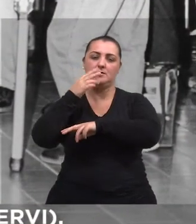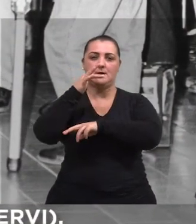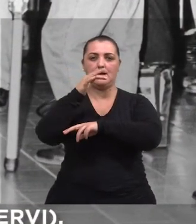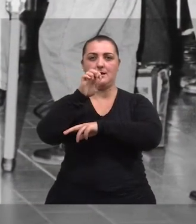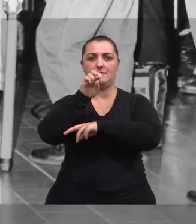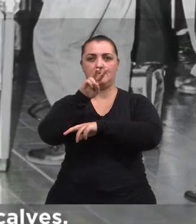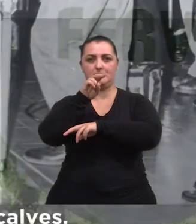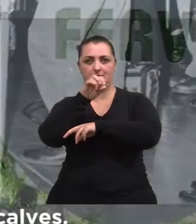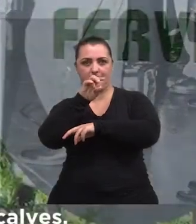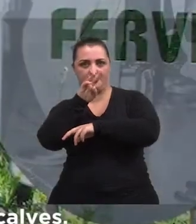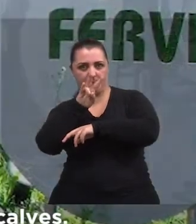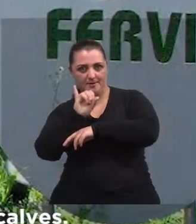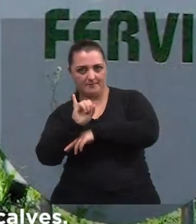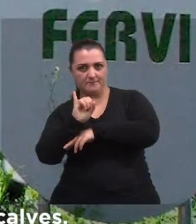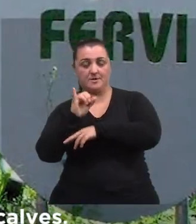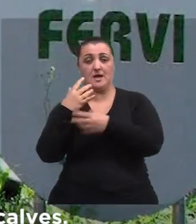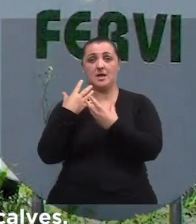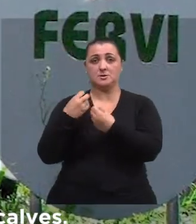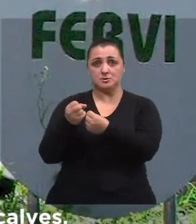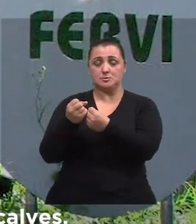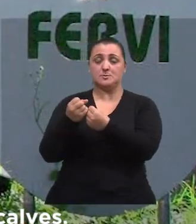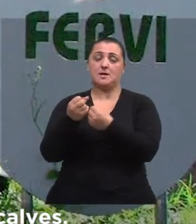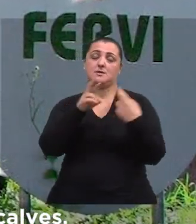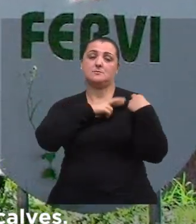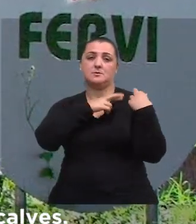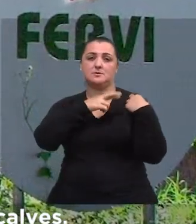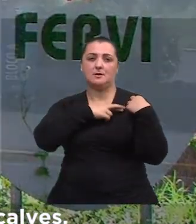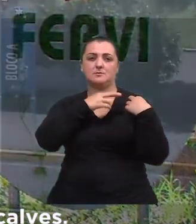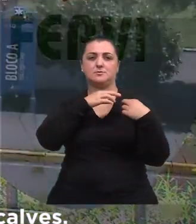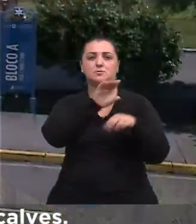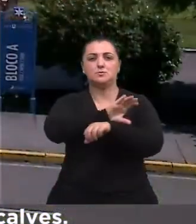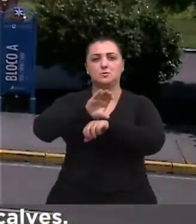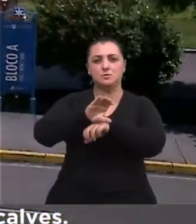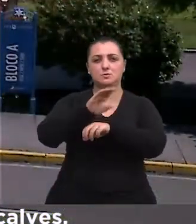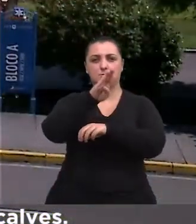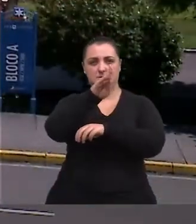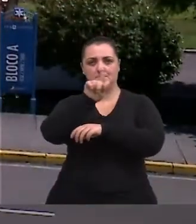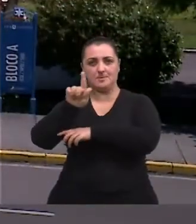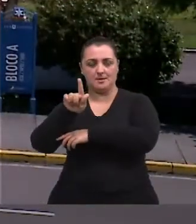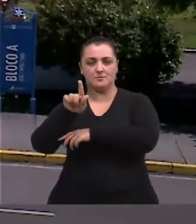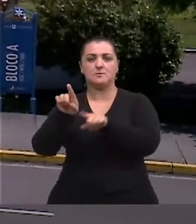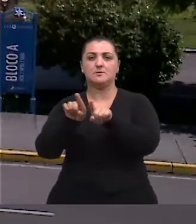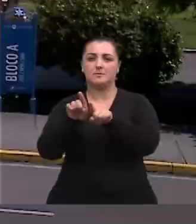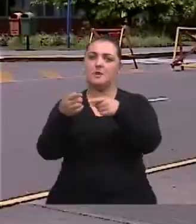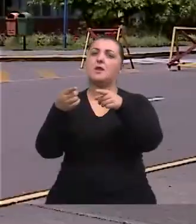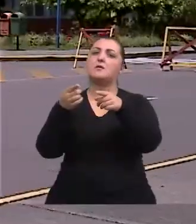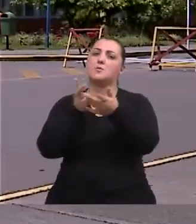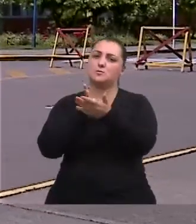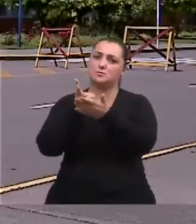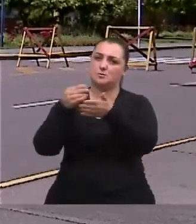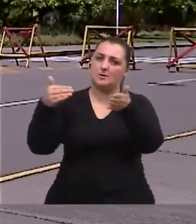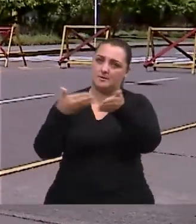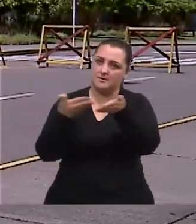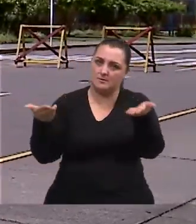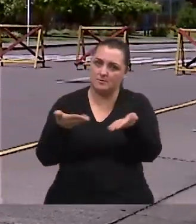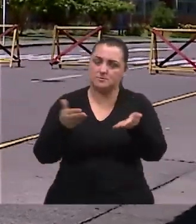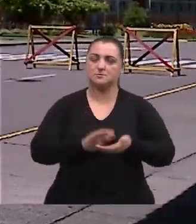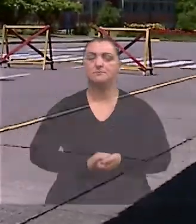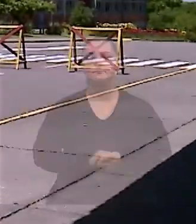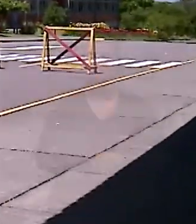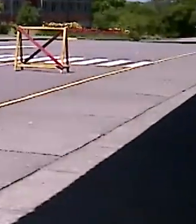a FERV, com a finalidade de assumir os cursos existentes em Bento Gonçalves. A parceria também permanece até